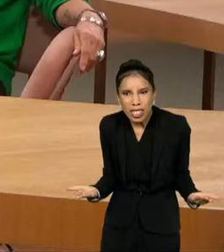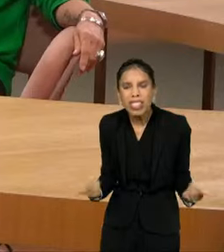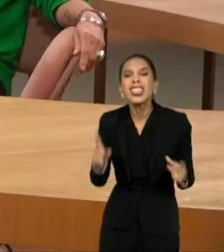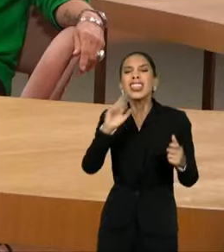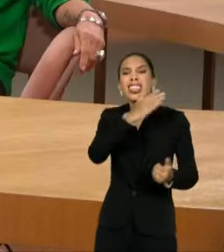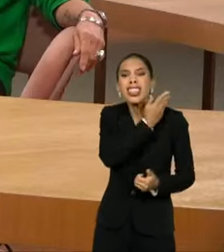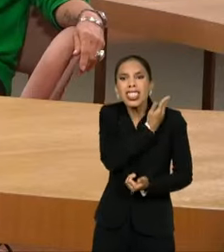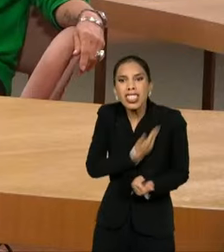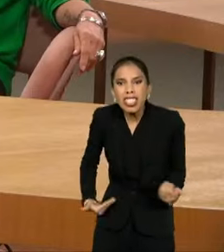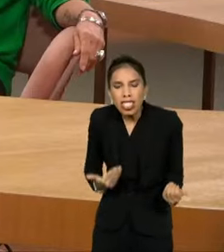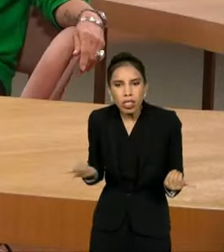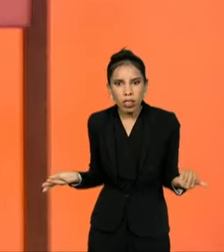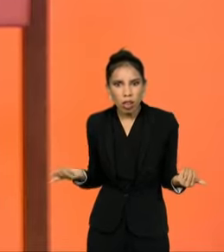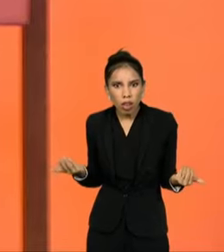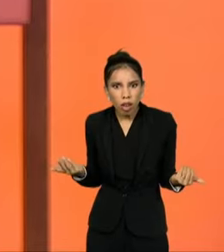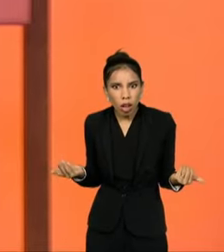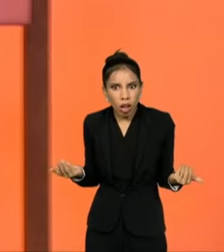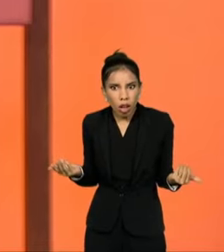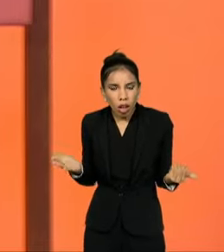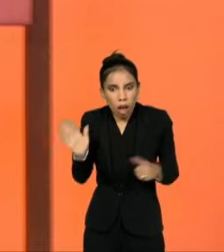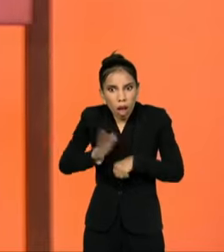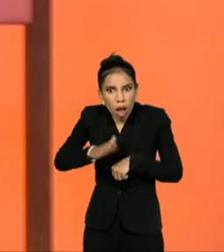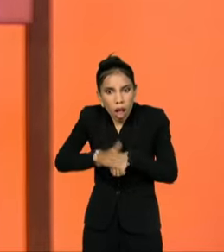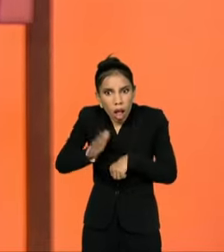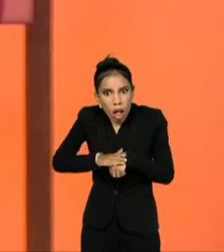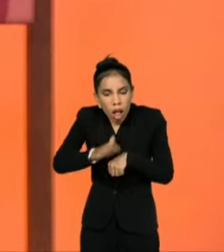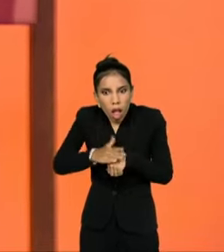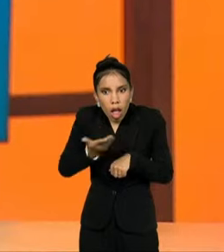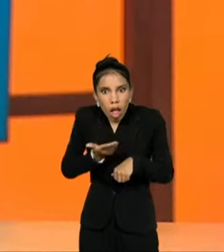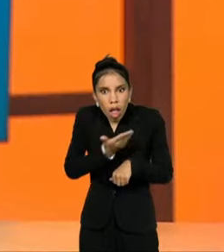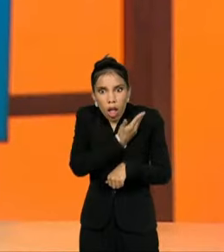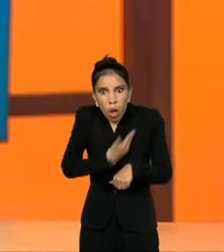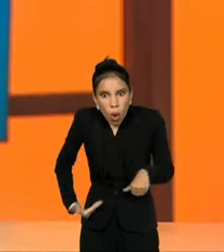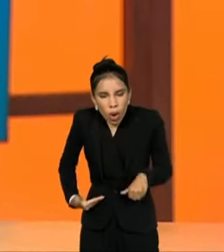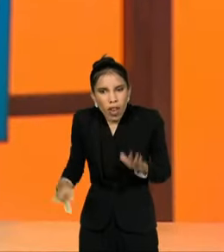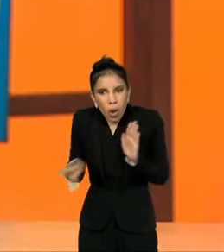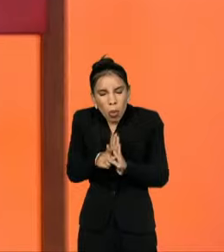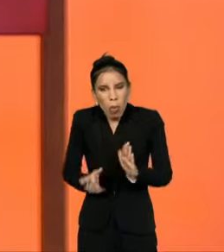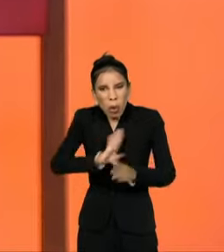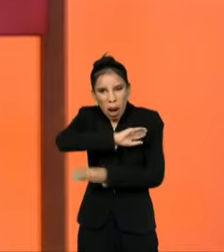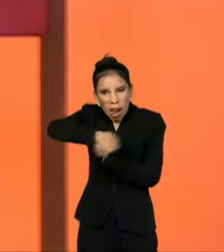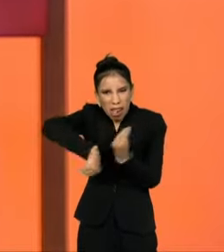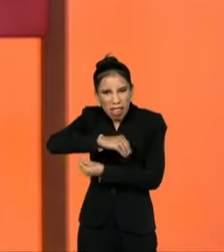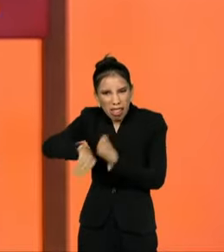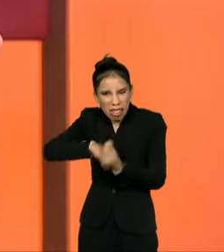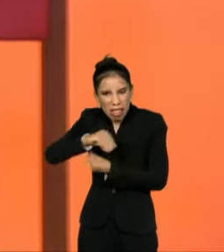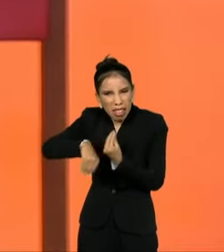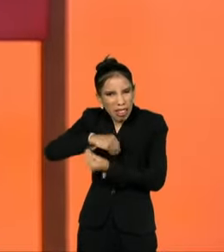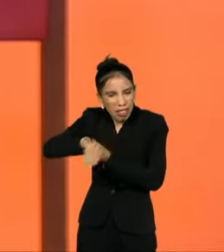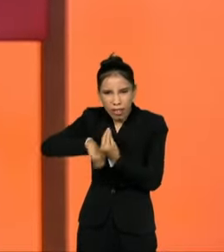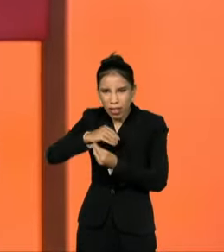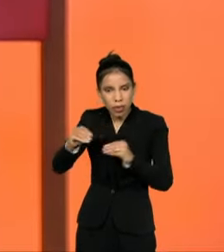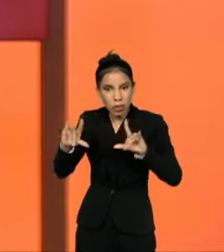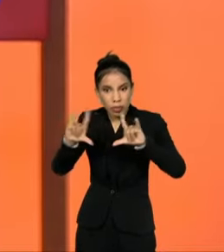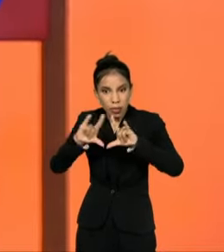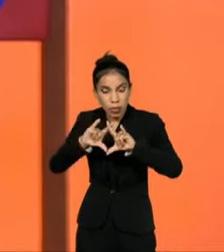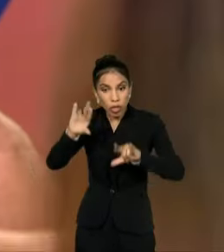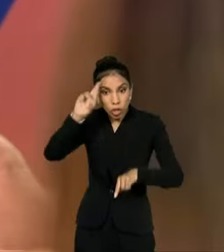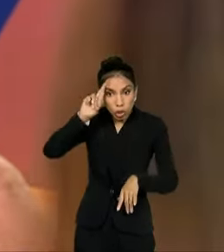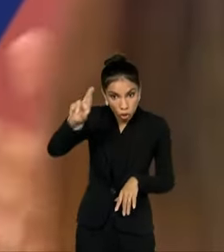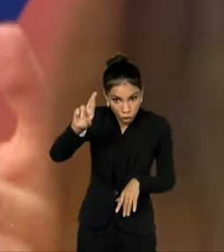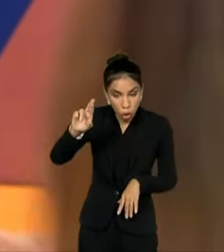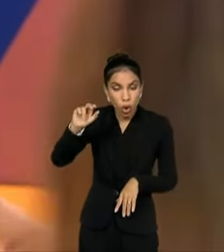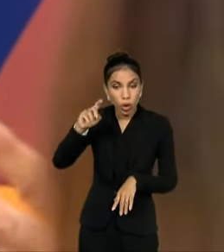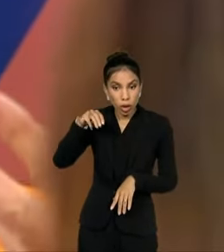esse? O Estado é o próprio Estado. O Estado era um Estado miliciano. Que o cara, o dono da milícia da Zona